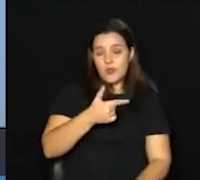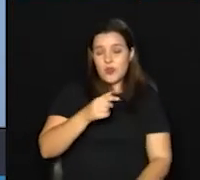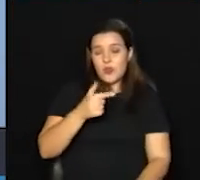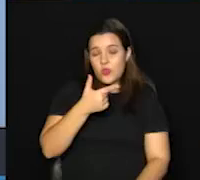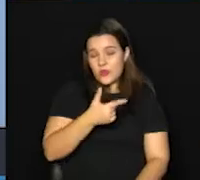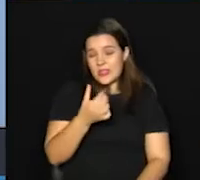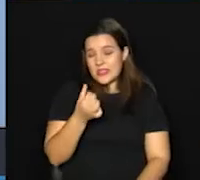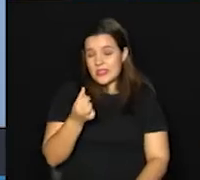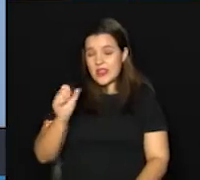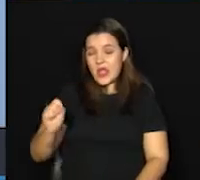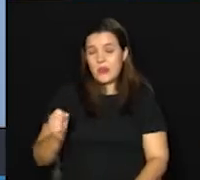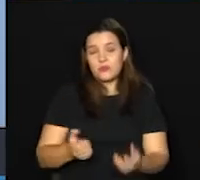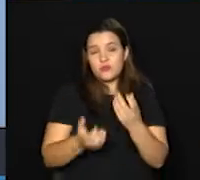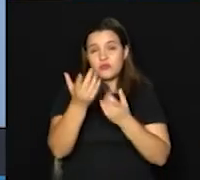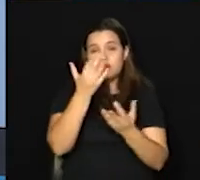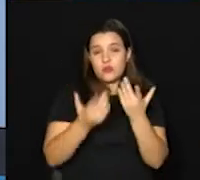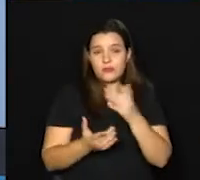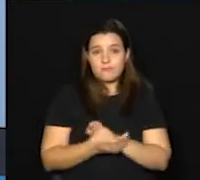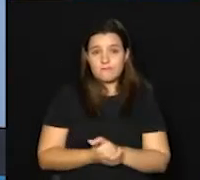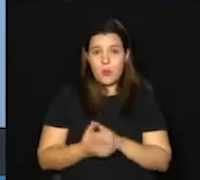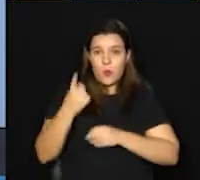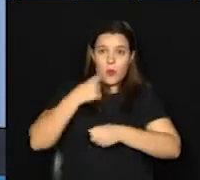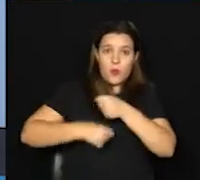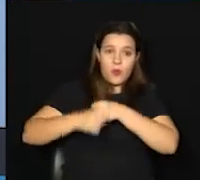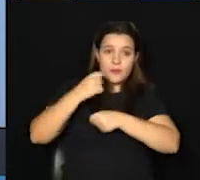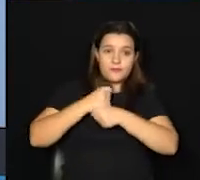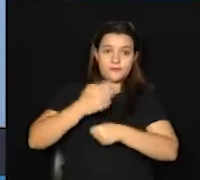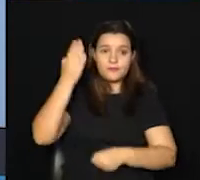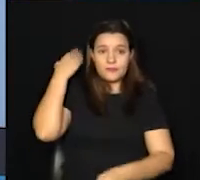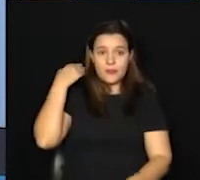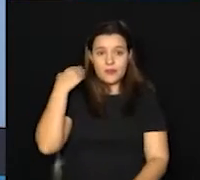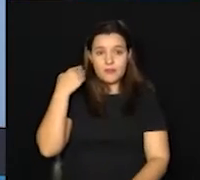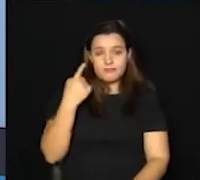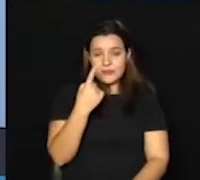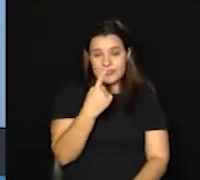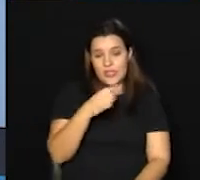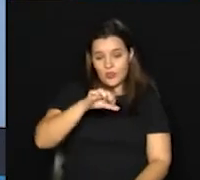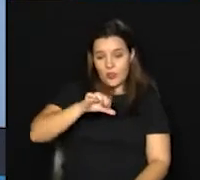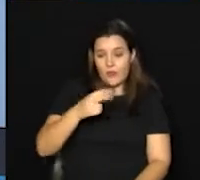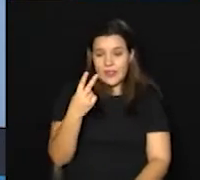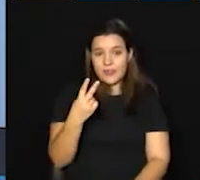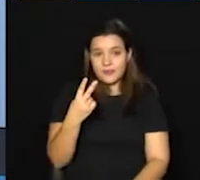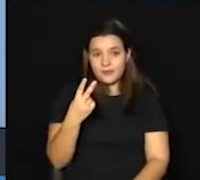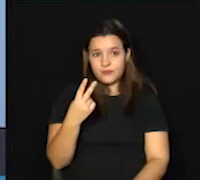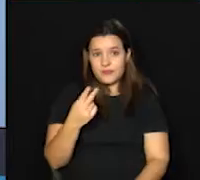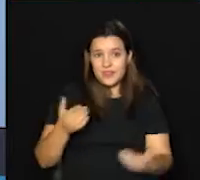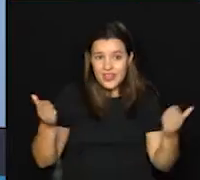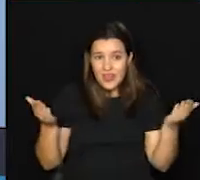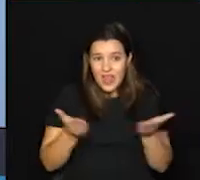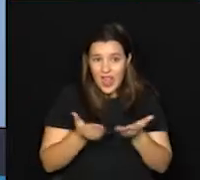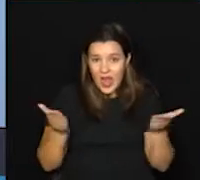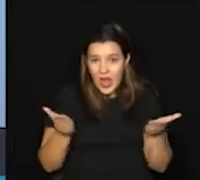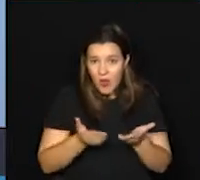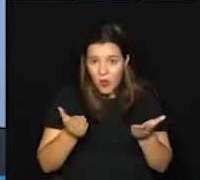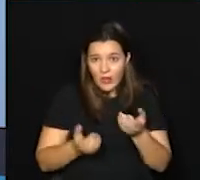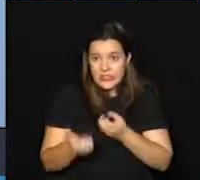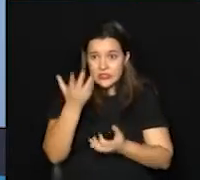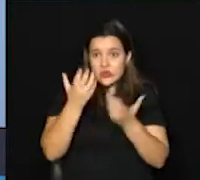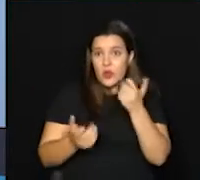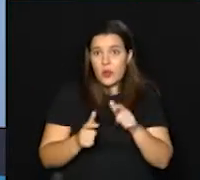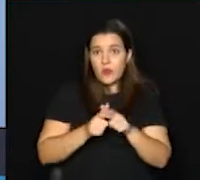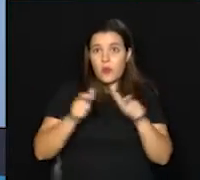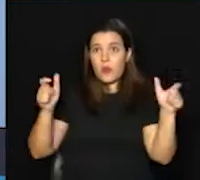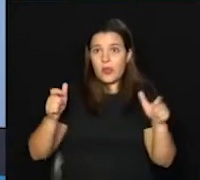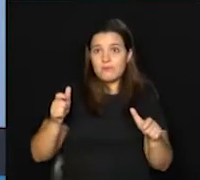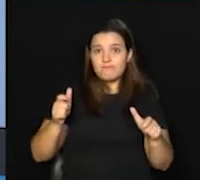ano passado nós tivemos aí 192 focos, ou seja, nós estamos em alerta justamente por